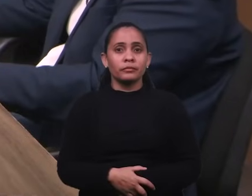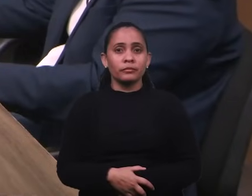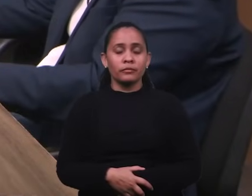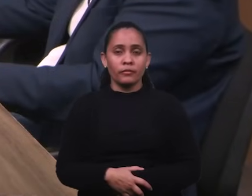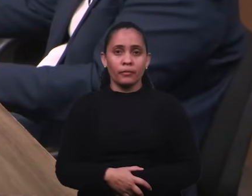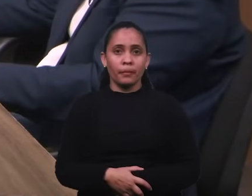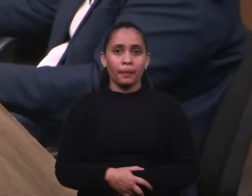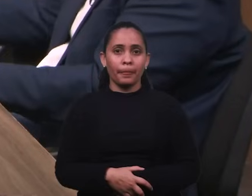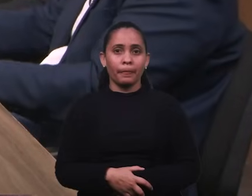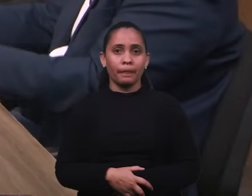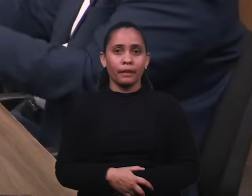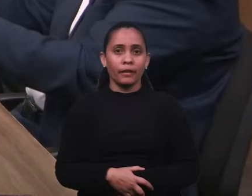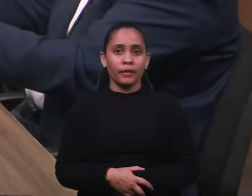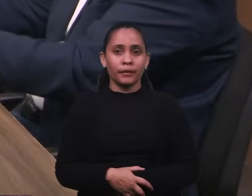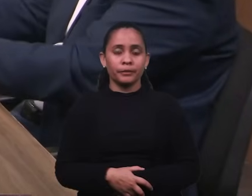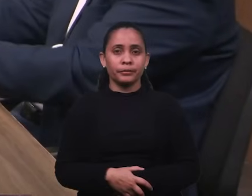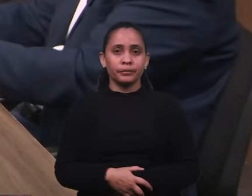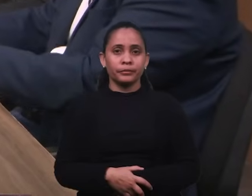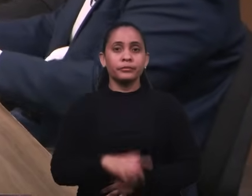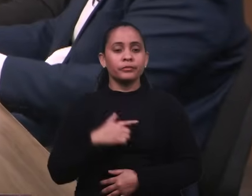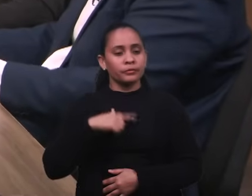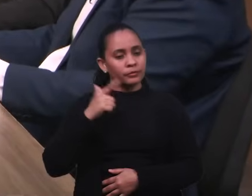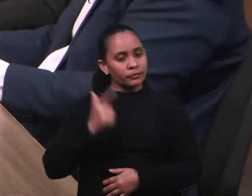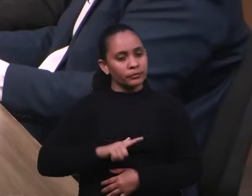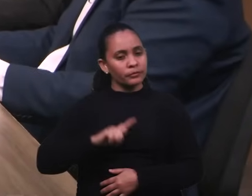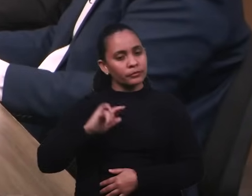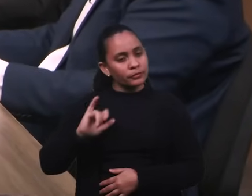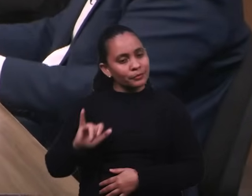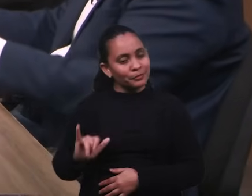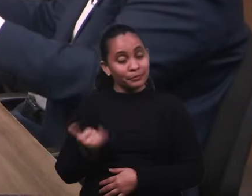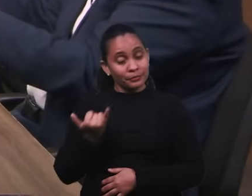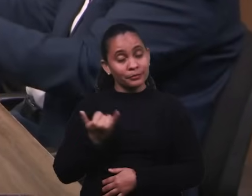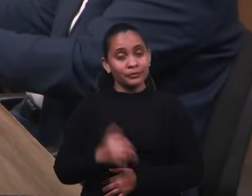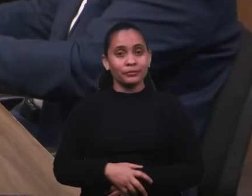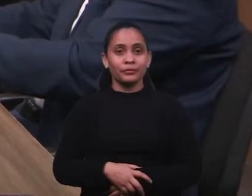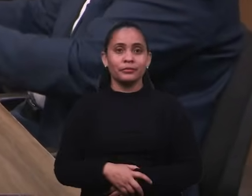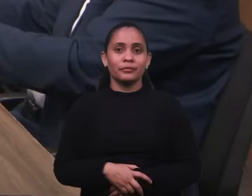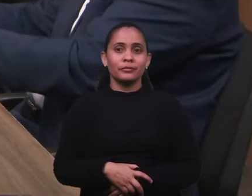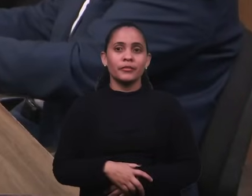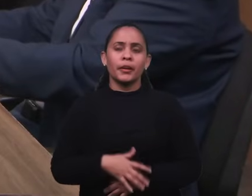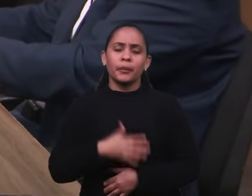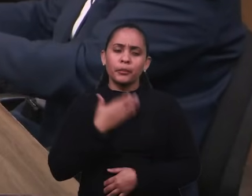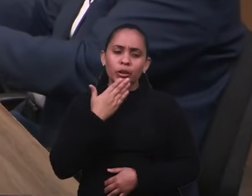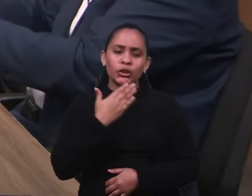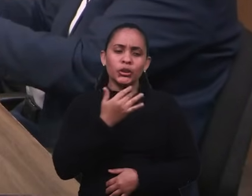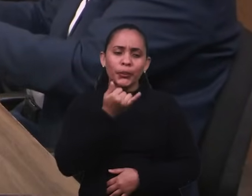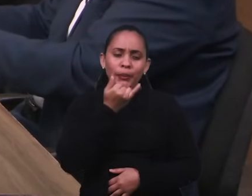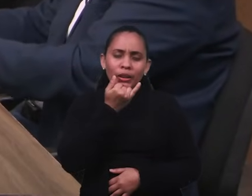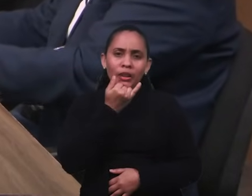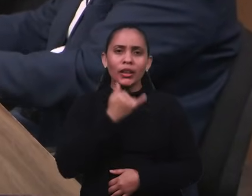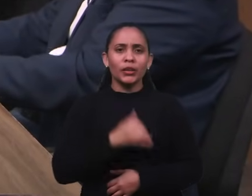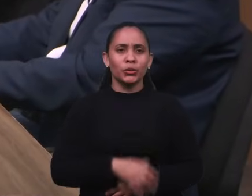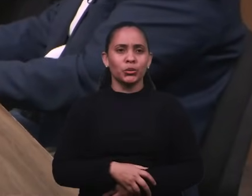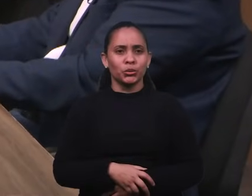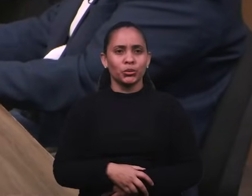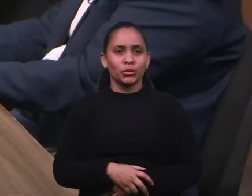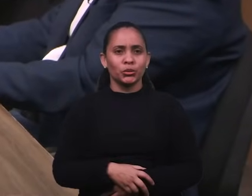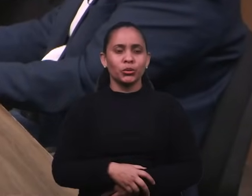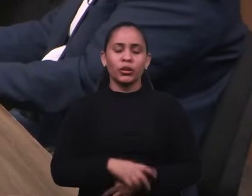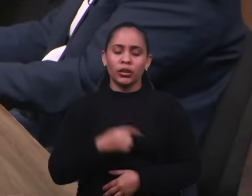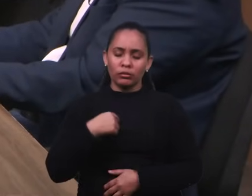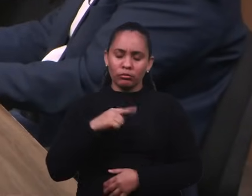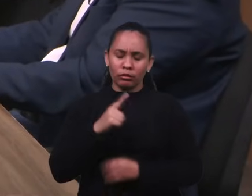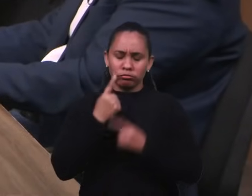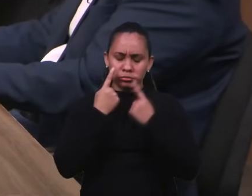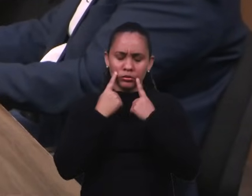amigo, aqui vieste, outra oportunidade, Sim. né? De mais uma vez pedir perdão, né? Ir aos pés